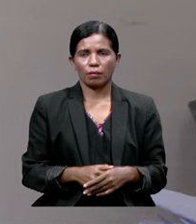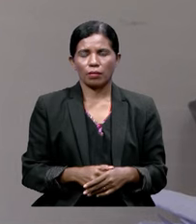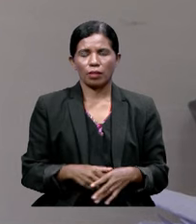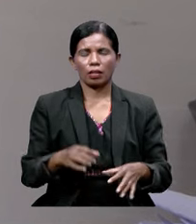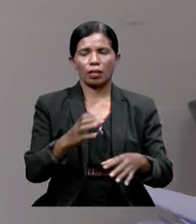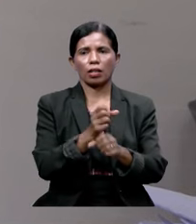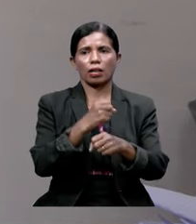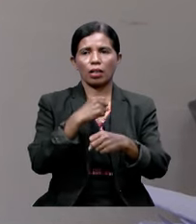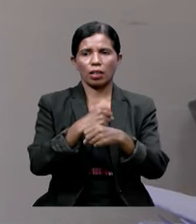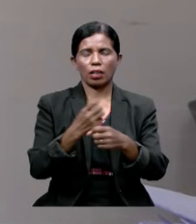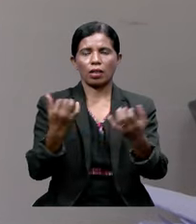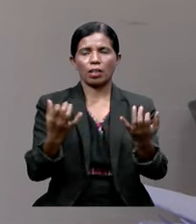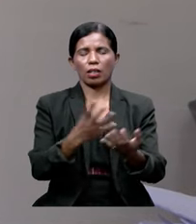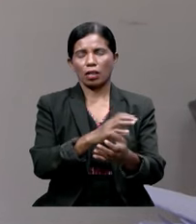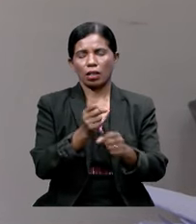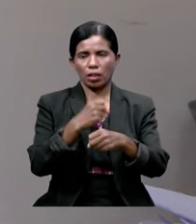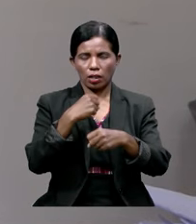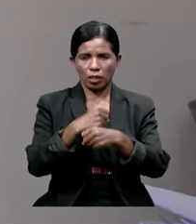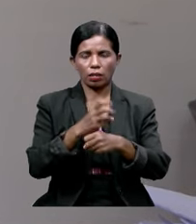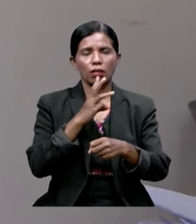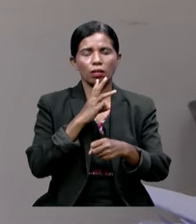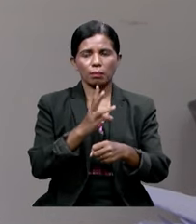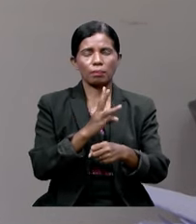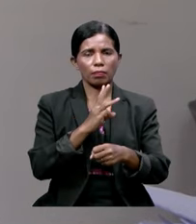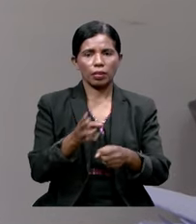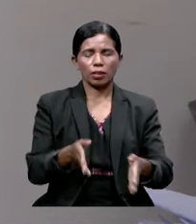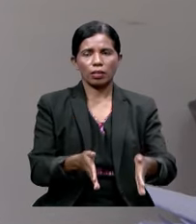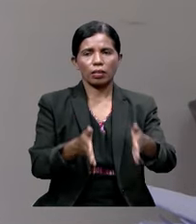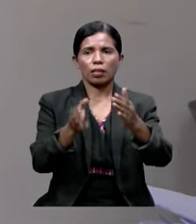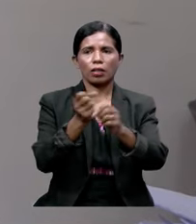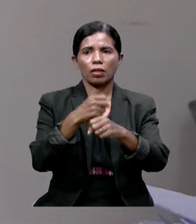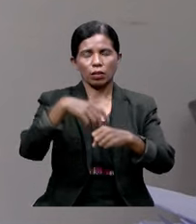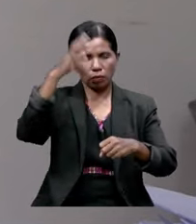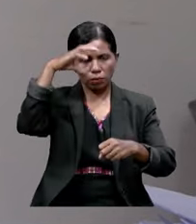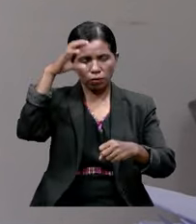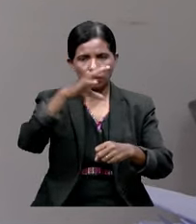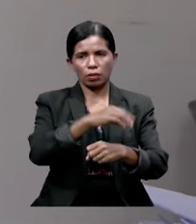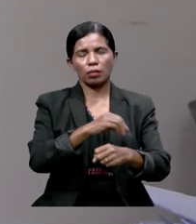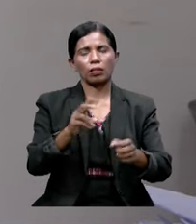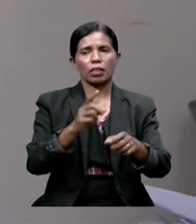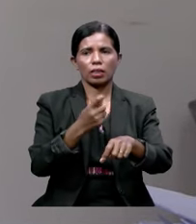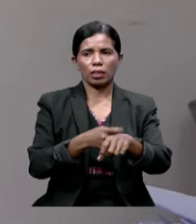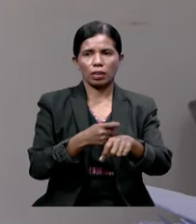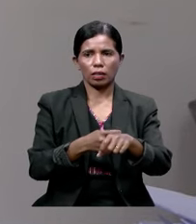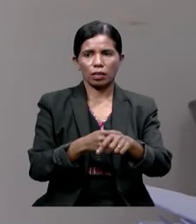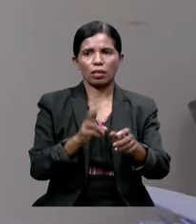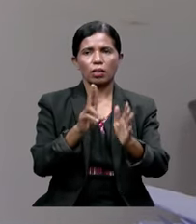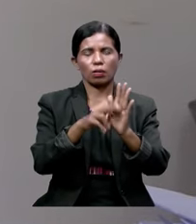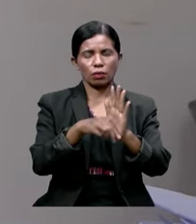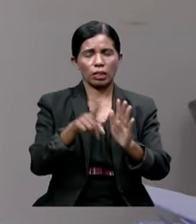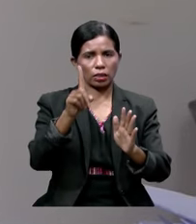Construção nem lahalo ho bacia retenção lahalo. Udan ho in ho duração tempo mais horas ida